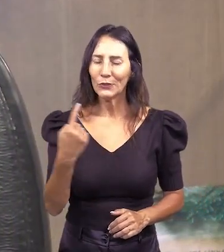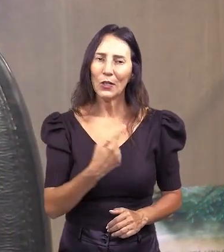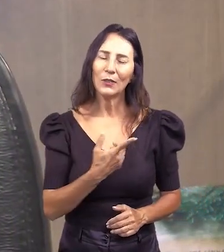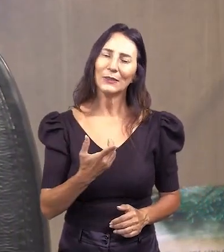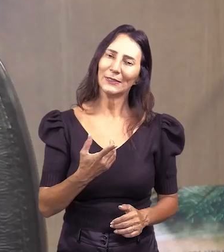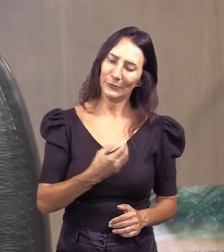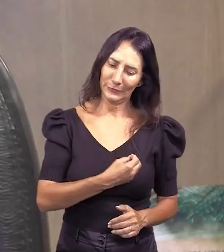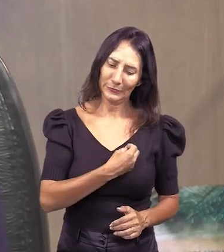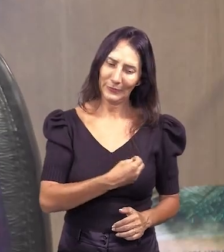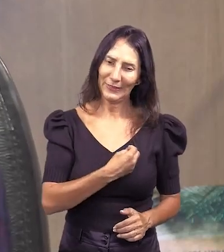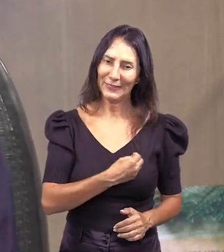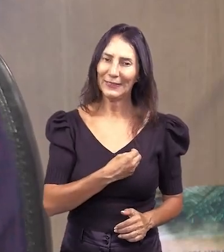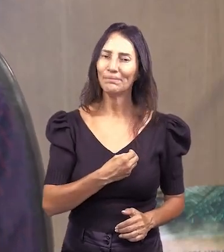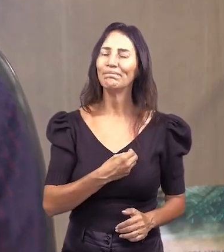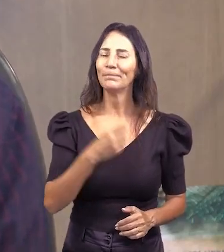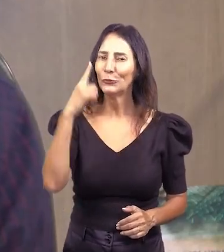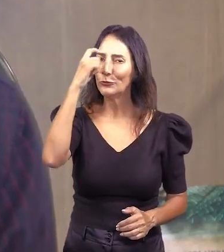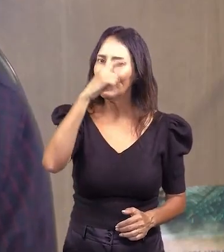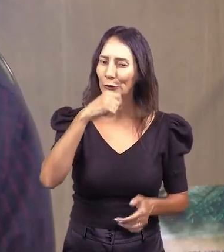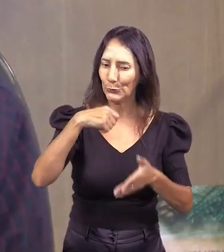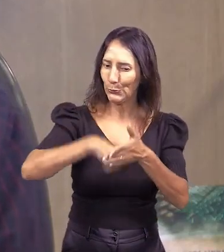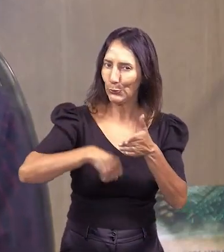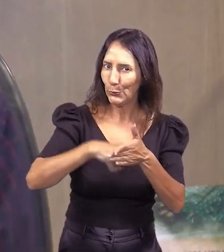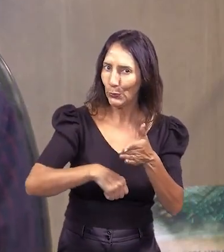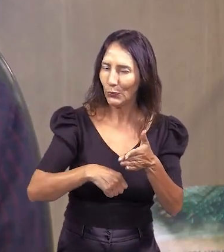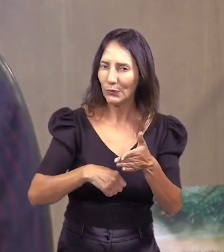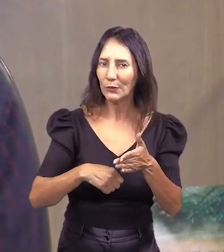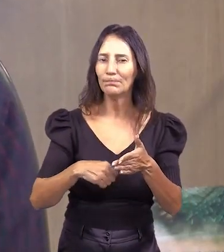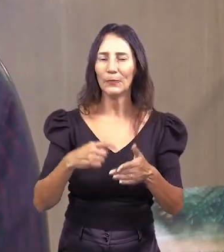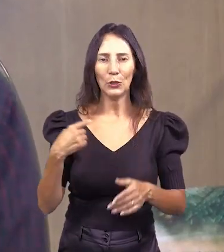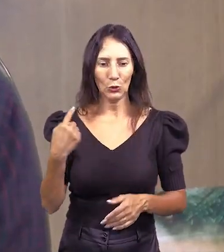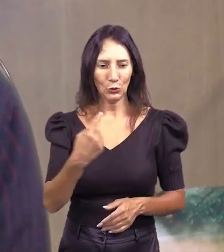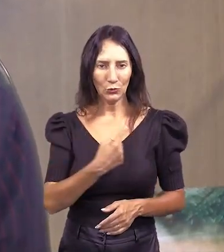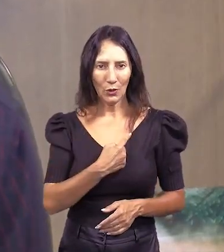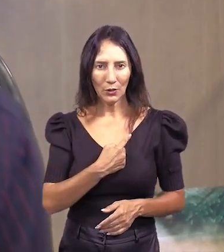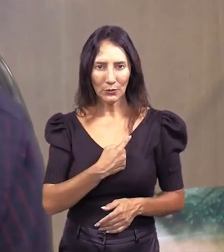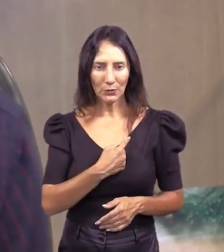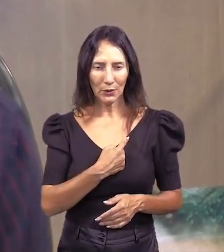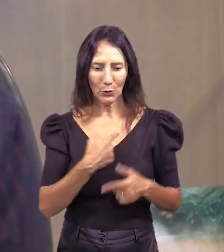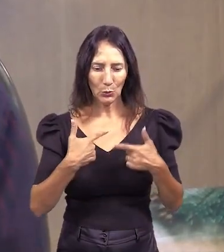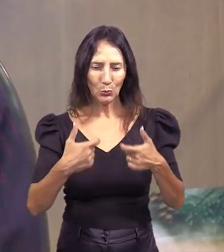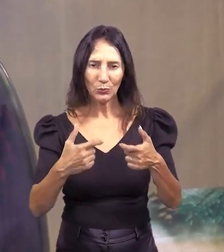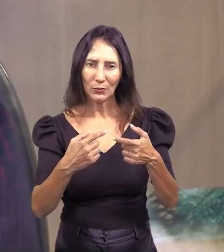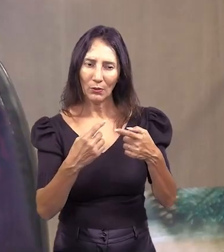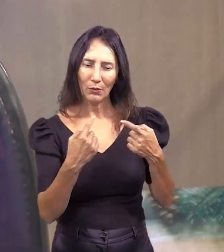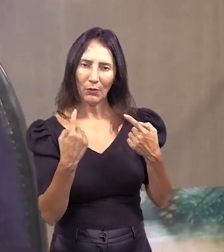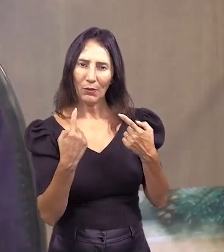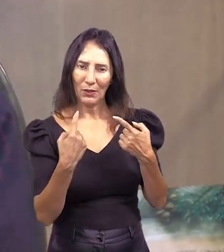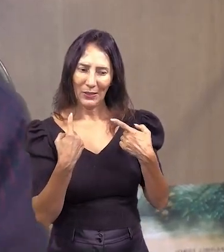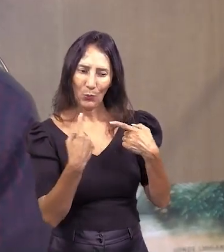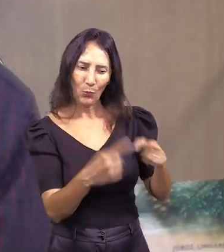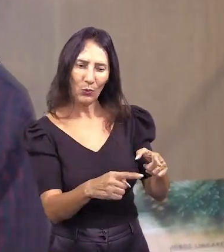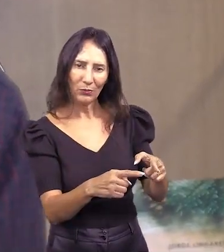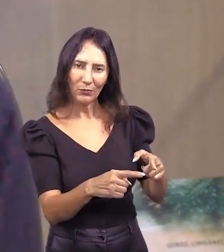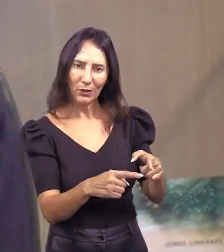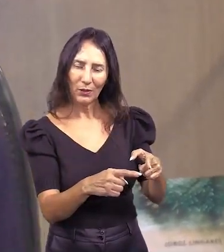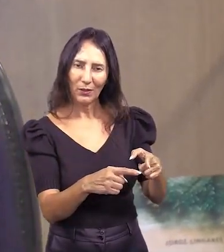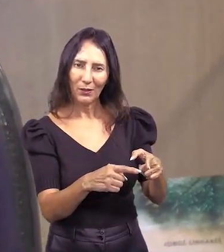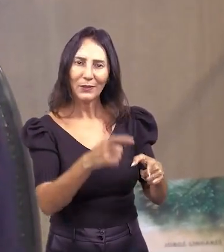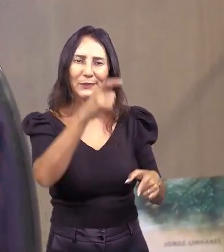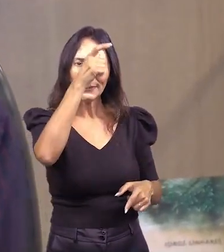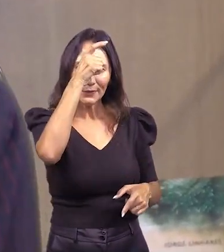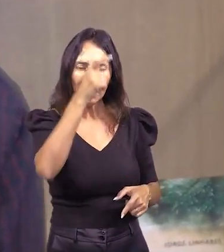vivemos dias muito difíceis e a nossa luta, ela é contra Satanás. Não é contra